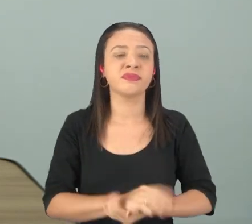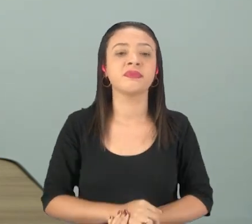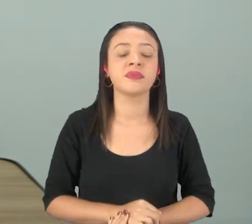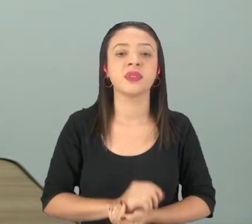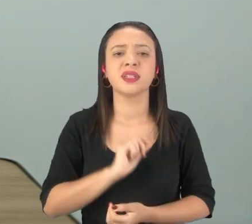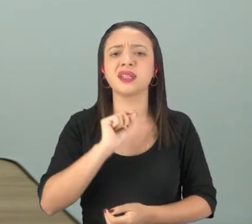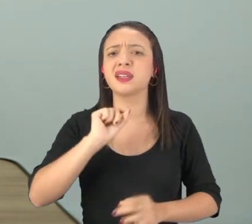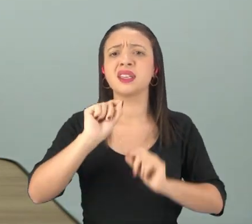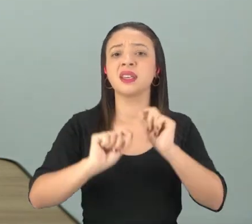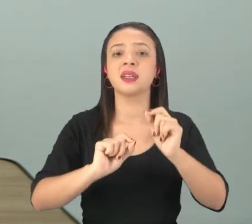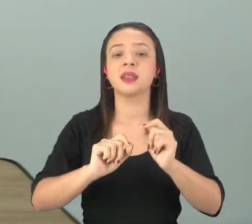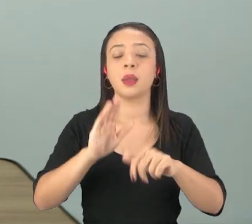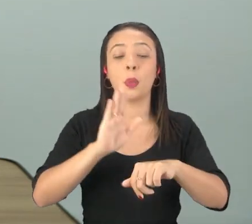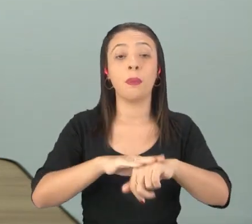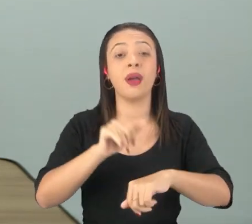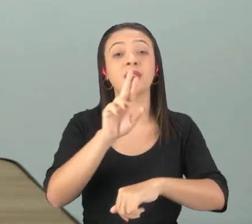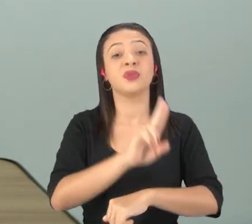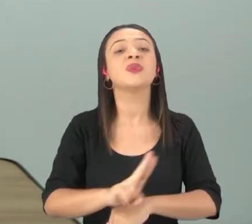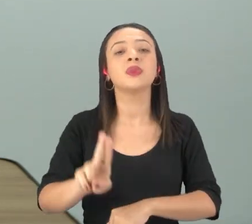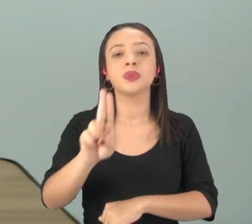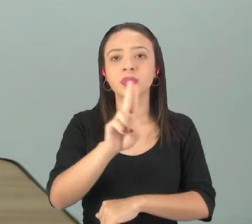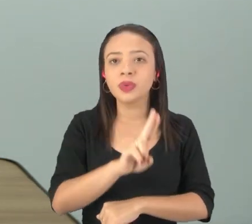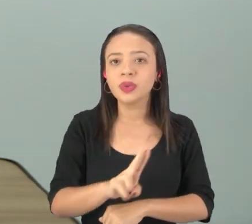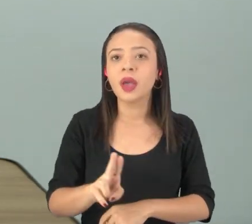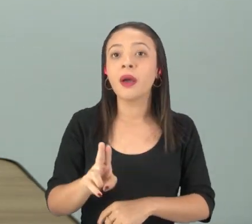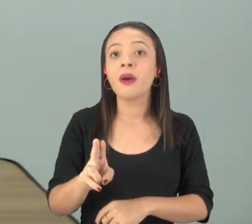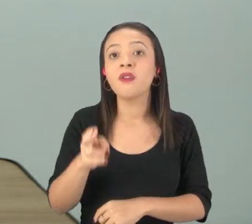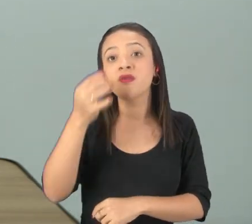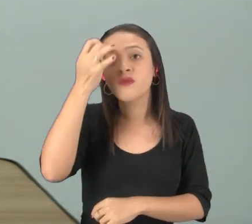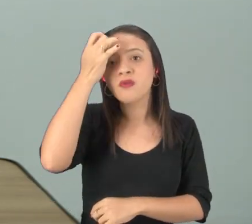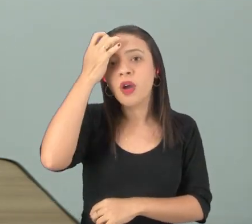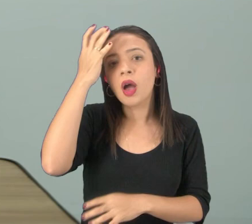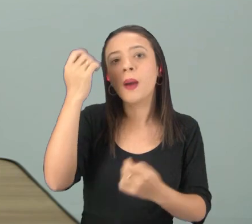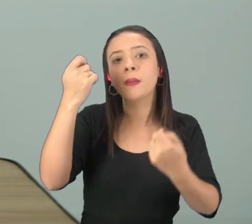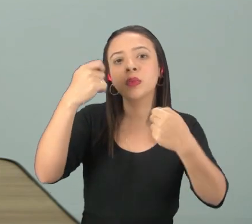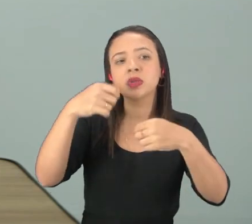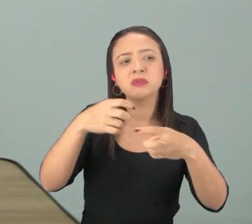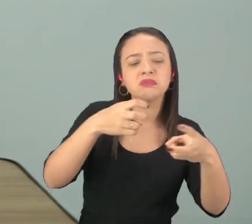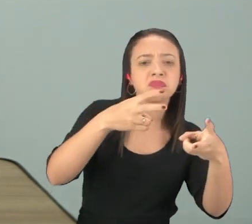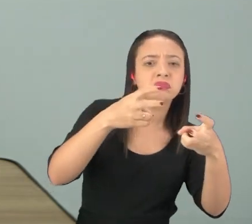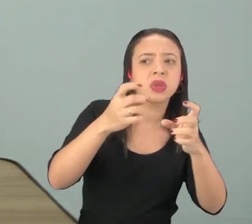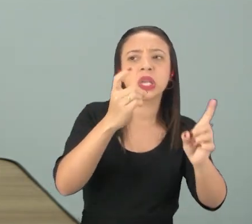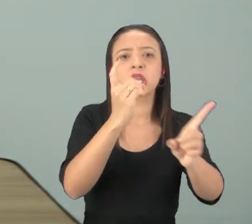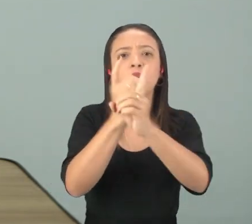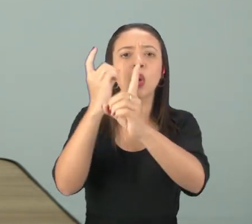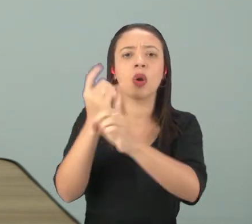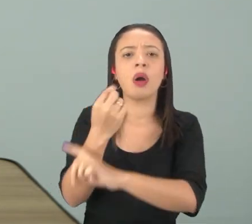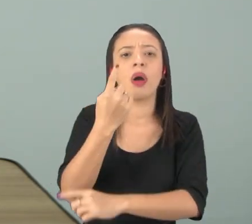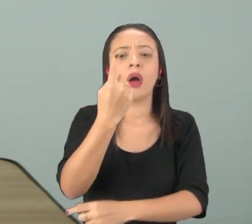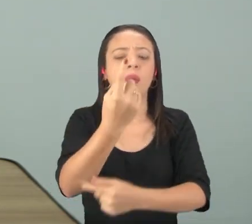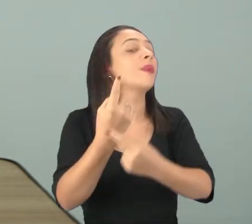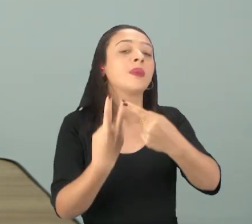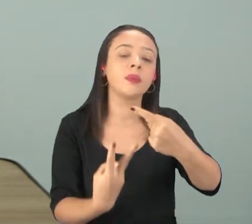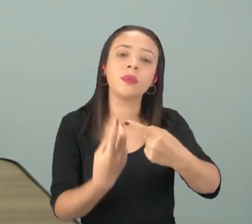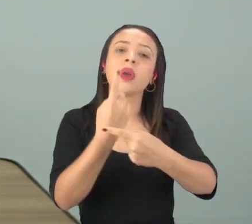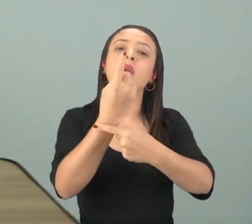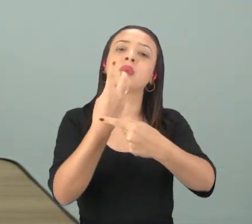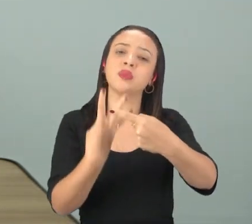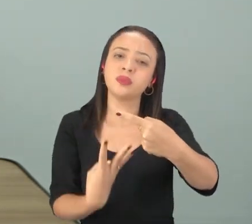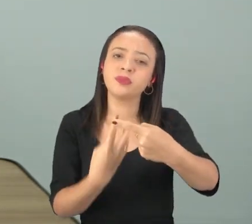que são mais usuais que nós percebemos mais é mais fácil nós encontrarmos divisões de um meio um